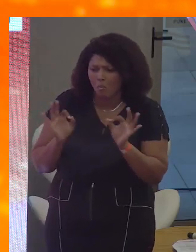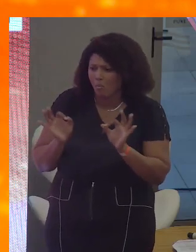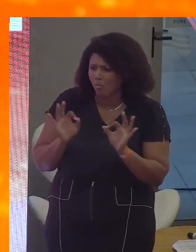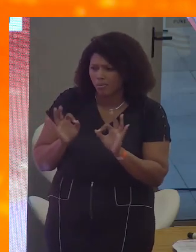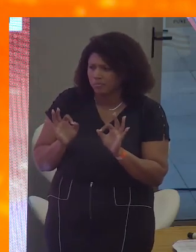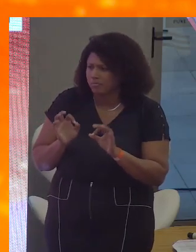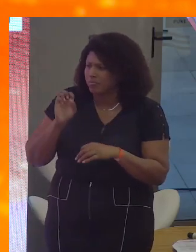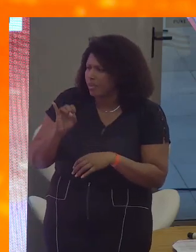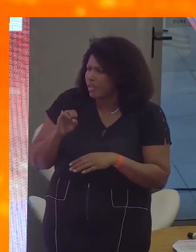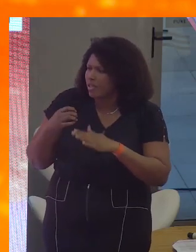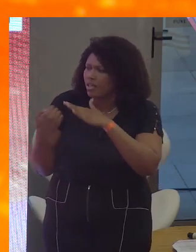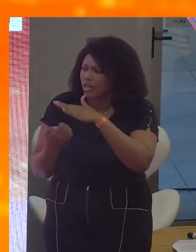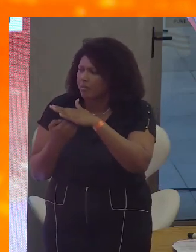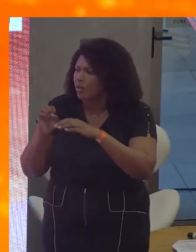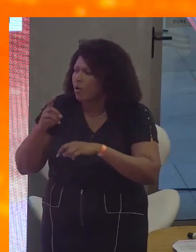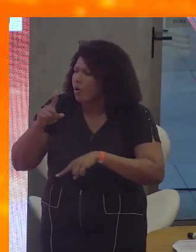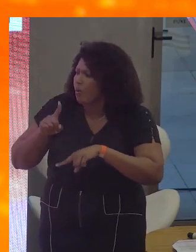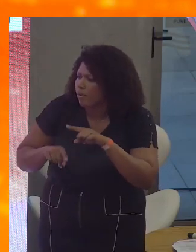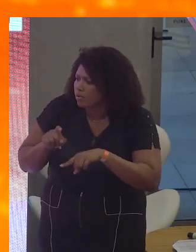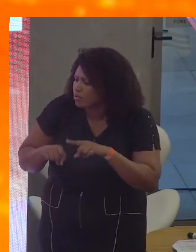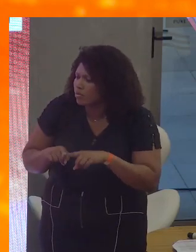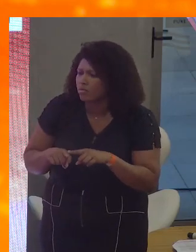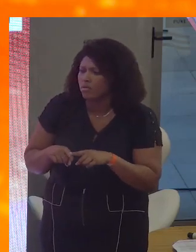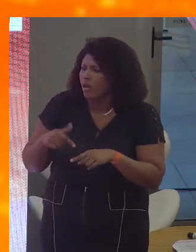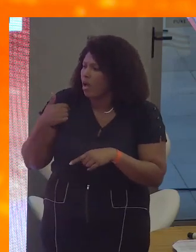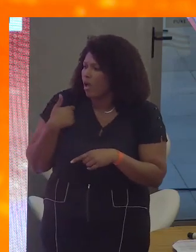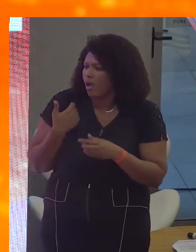uma empresa ou um produto, será meramente